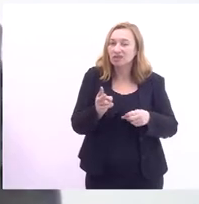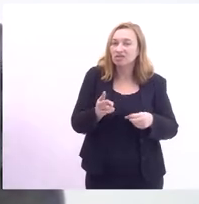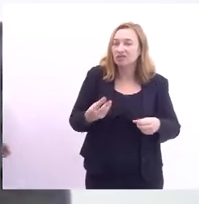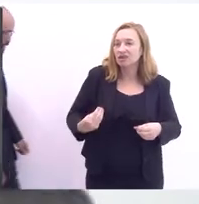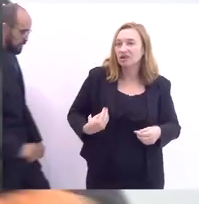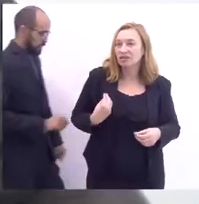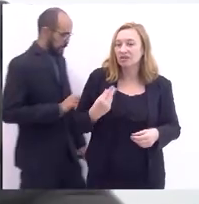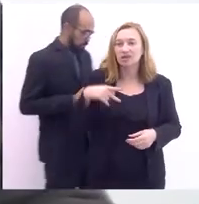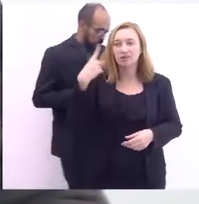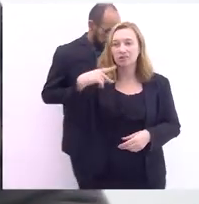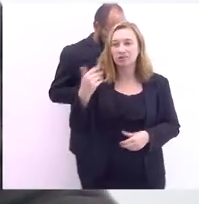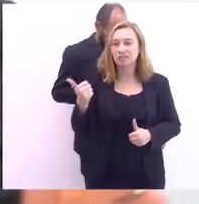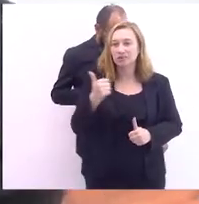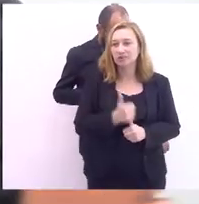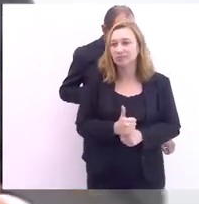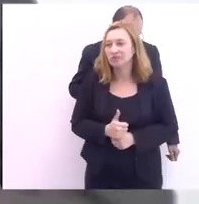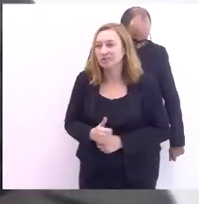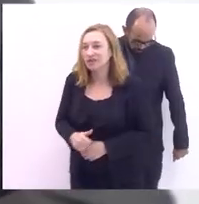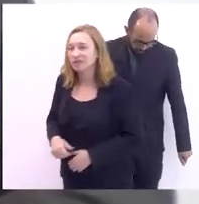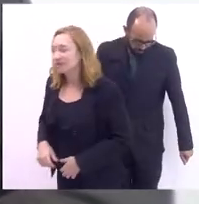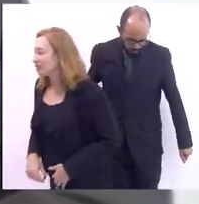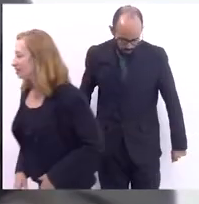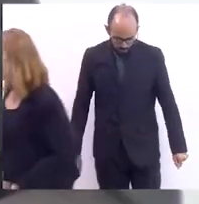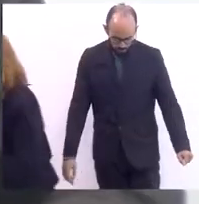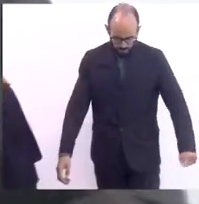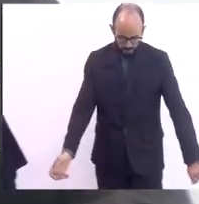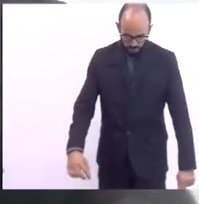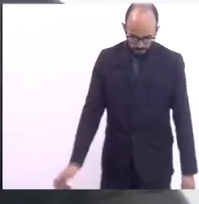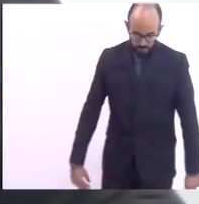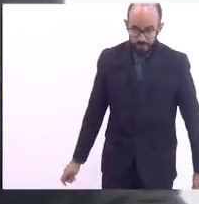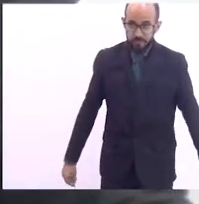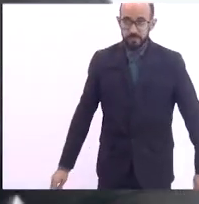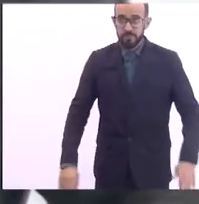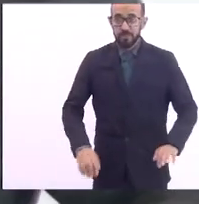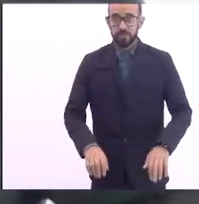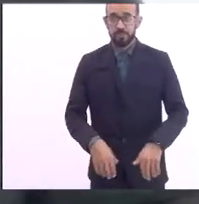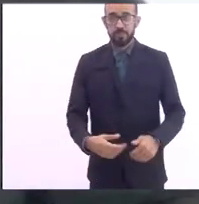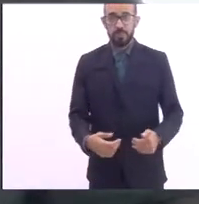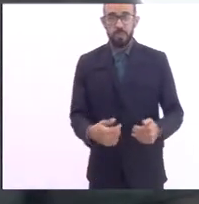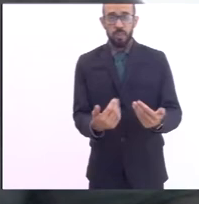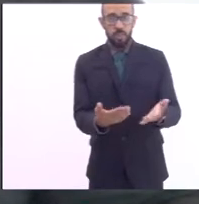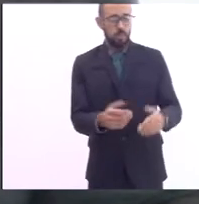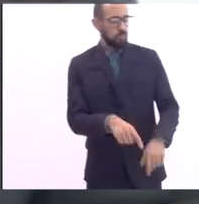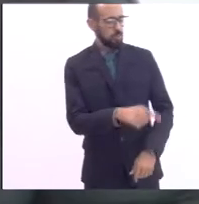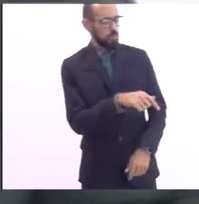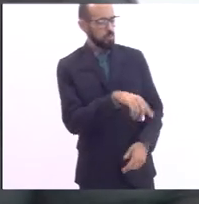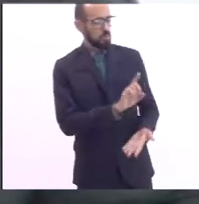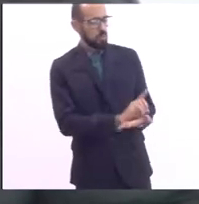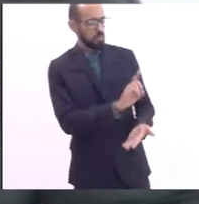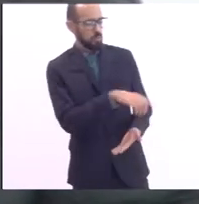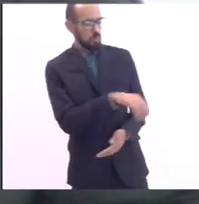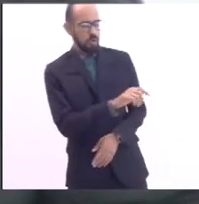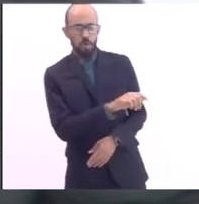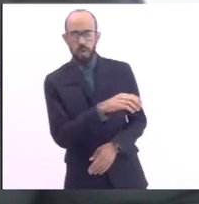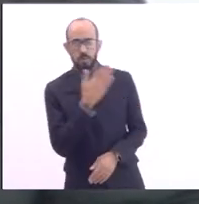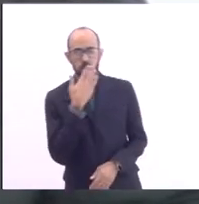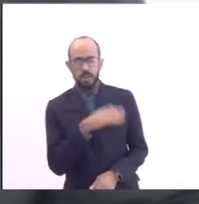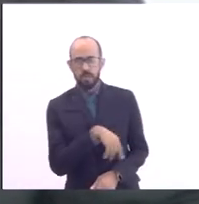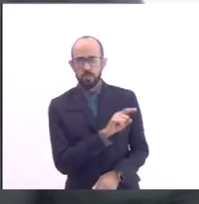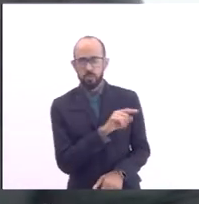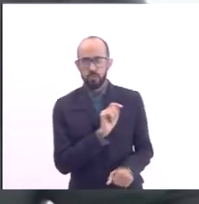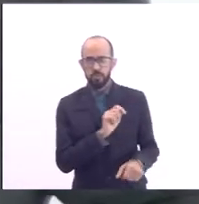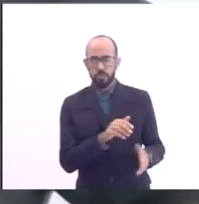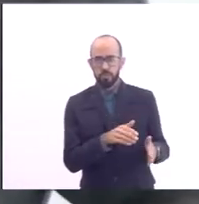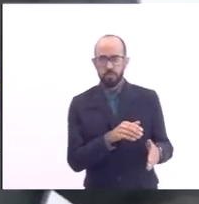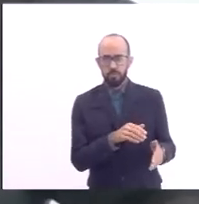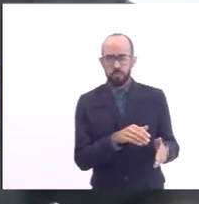pública e na verdade, traíram o doutor Ulisses Guimarães. Então, doutor Dibe, eu peço essa